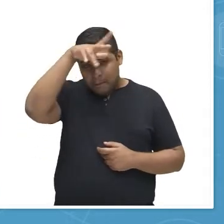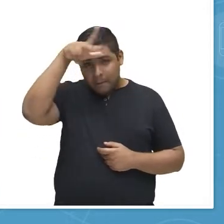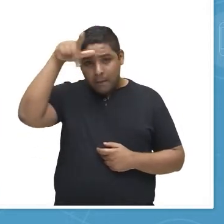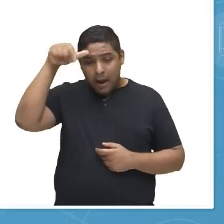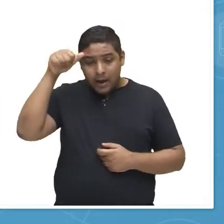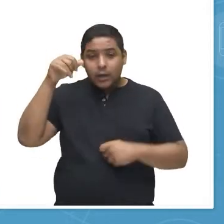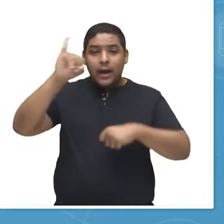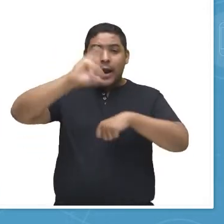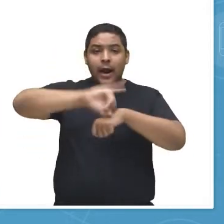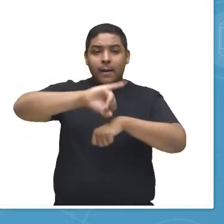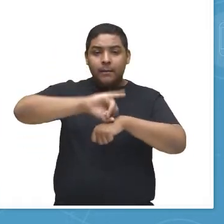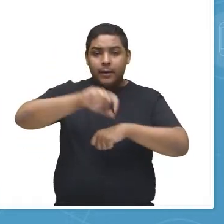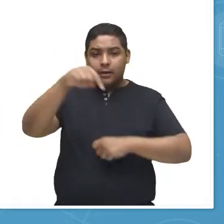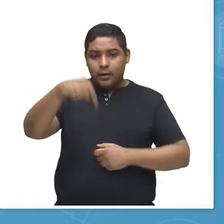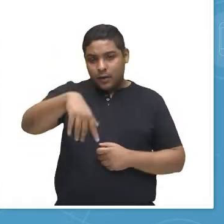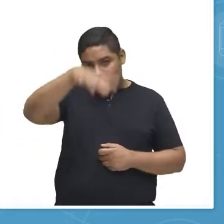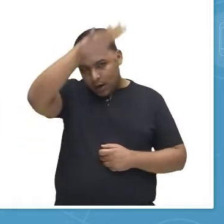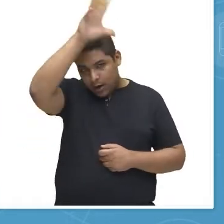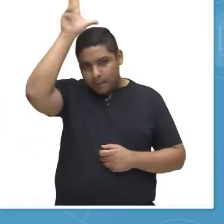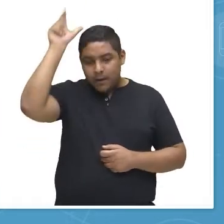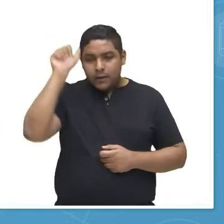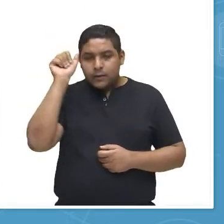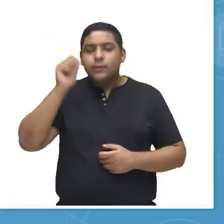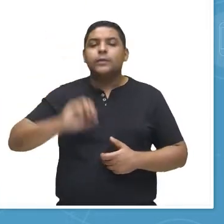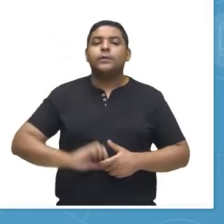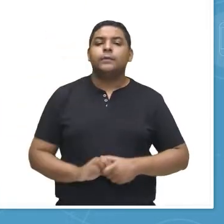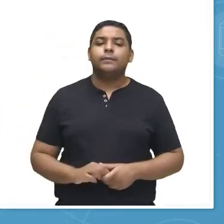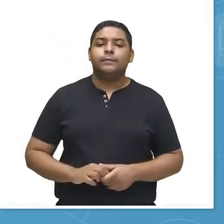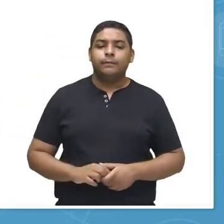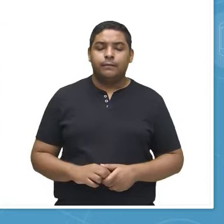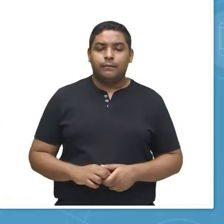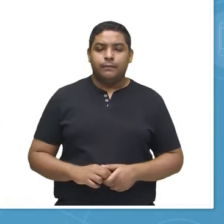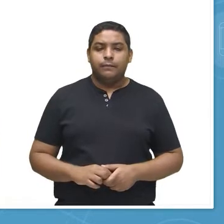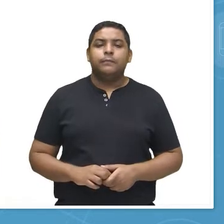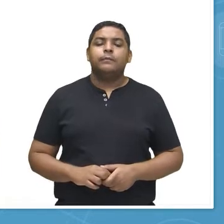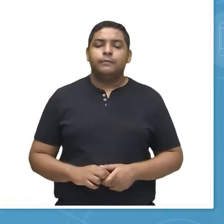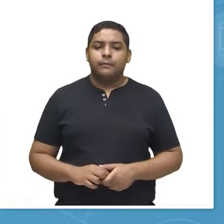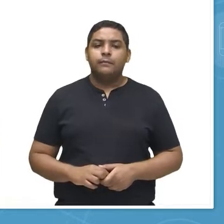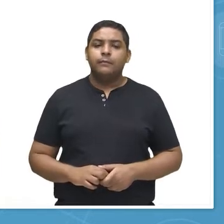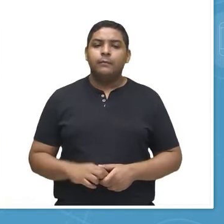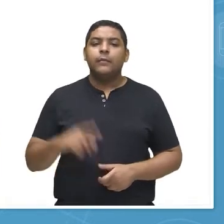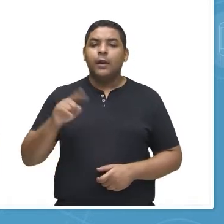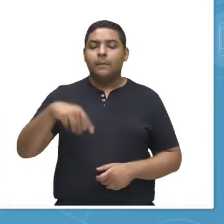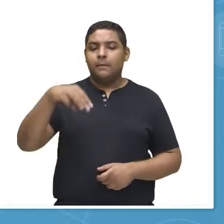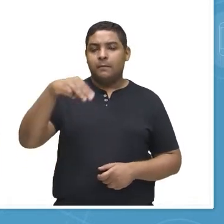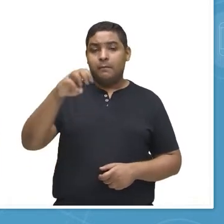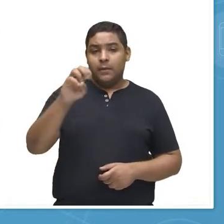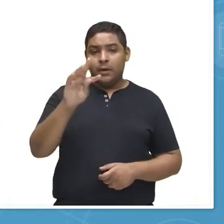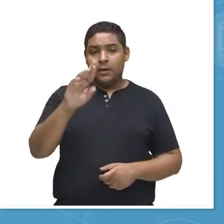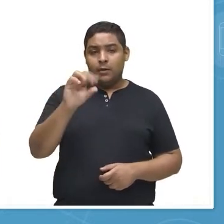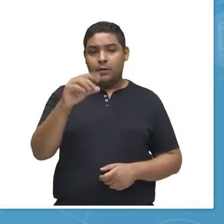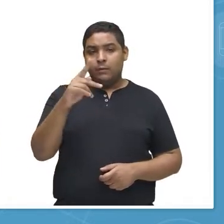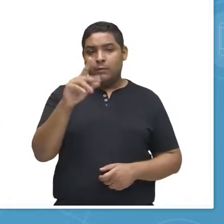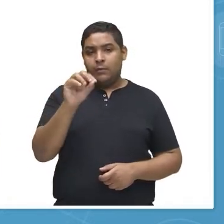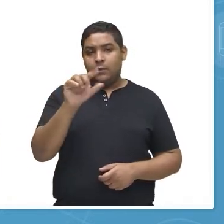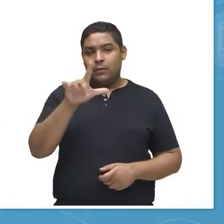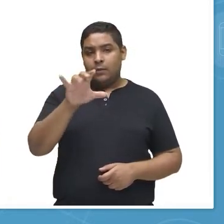capital, tá? Ela está classificada como metrópole, tá? Então, nossa classificação como